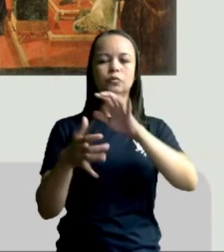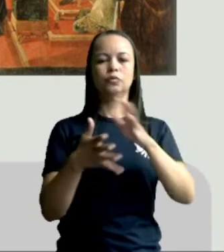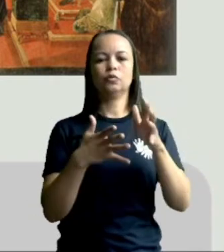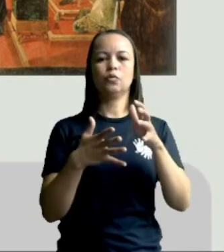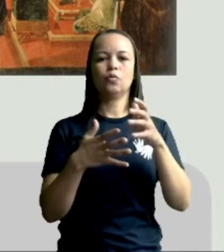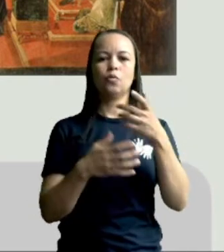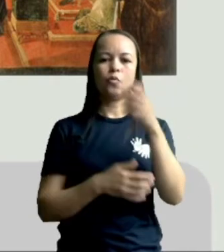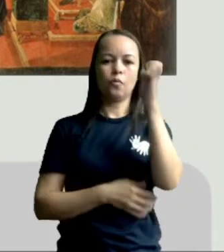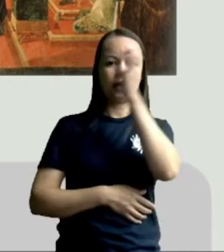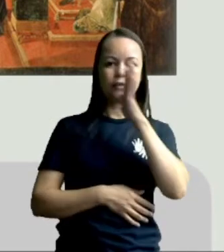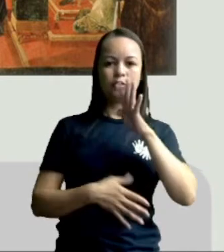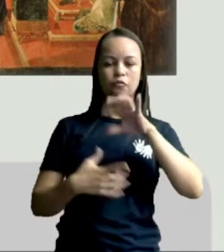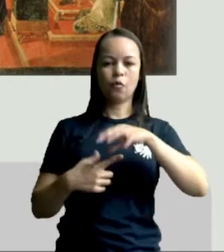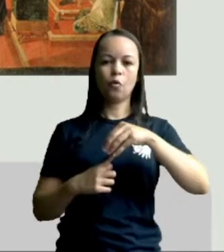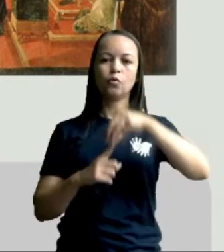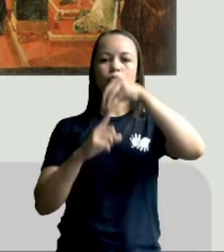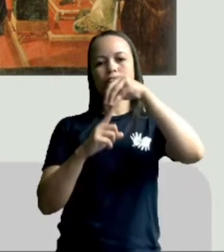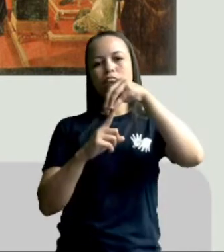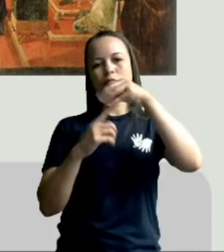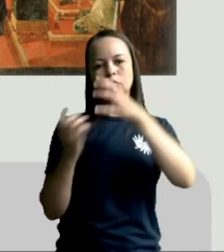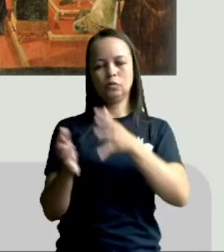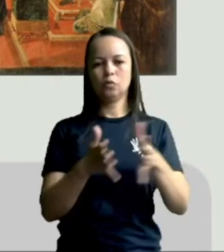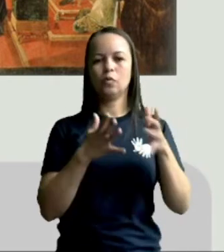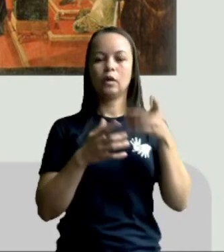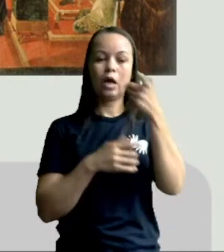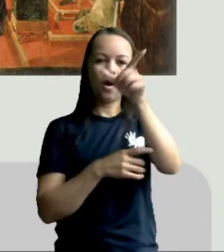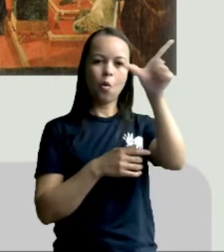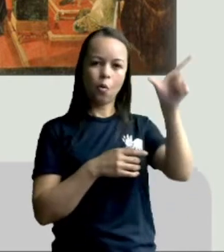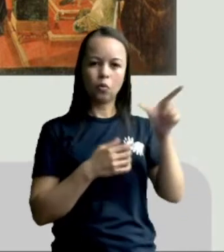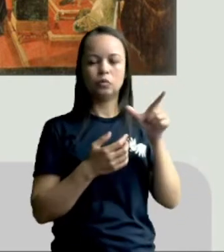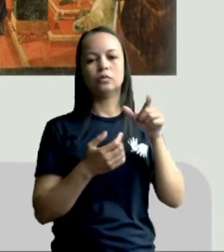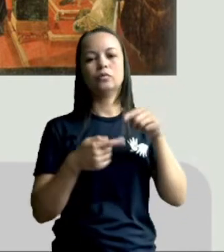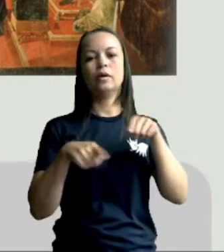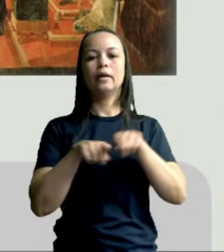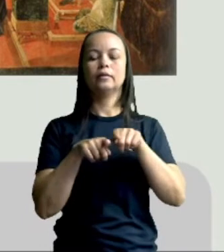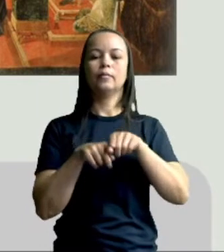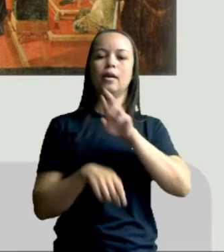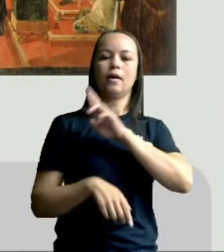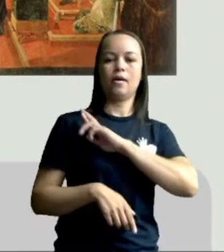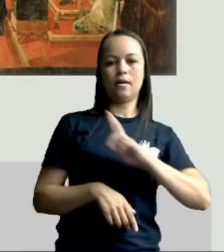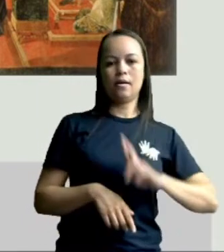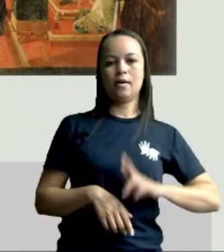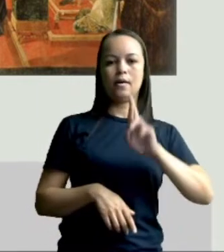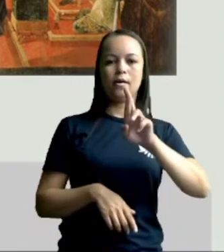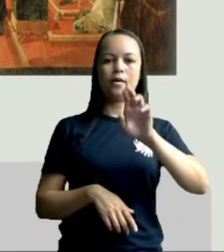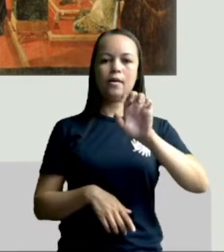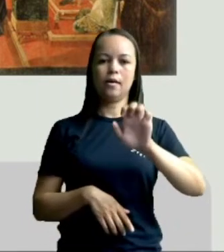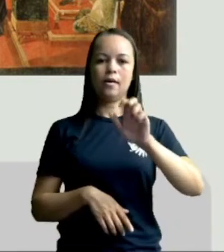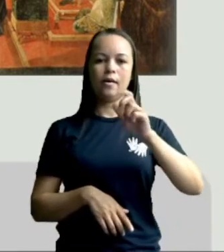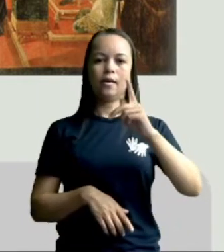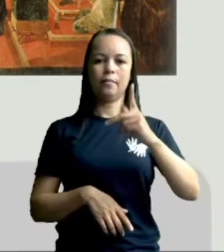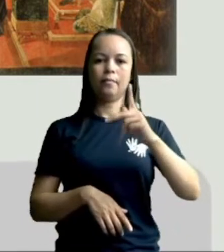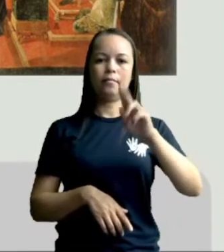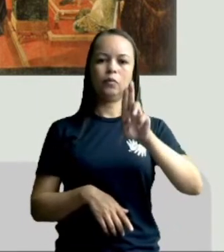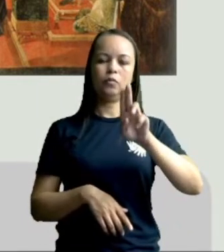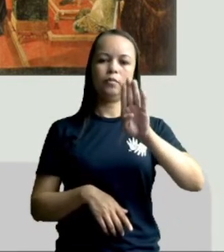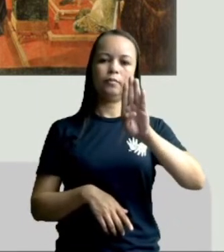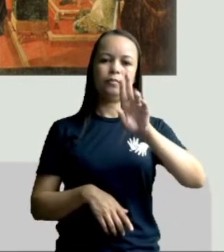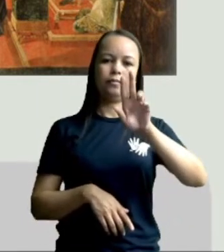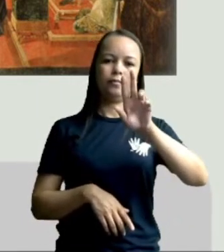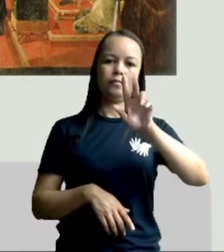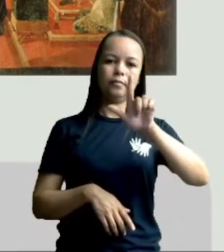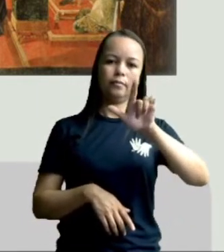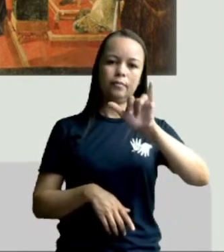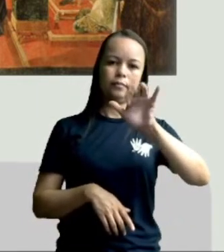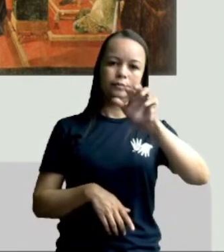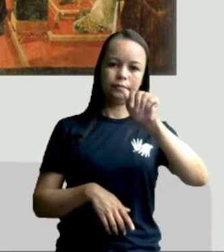outras nações organizavam-se como repúblicas, né? Dom Pedro foi coroado